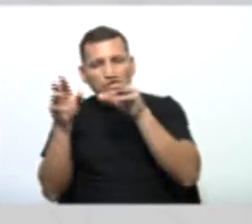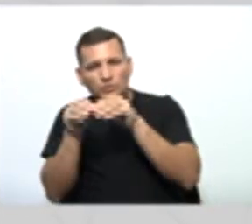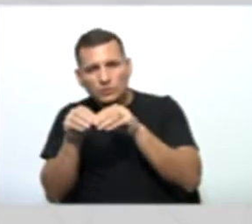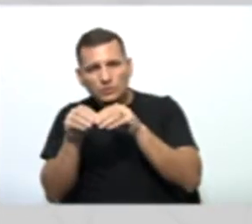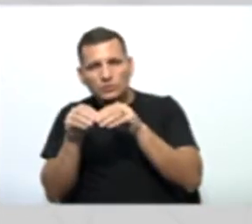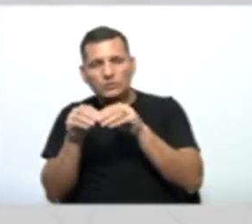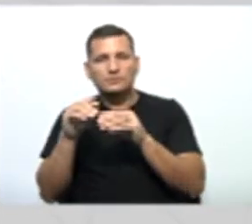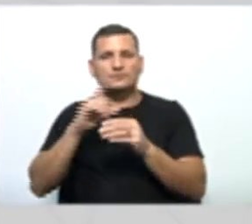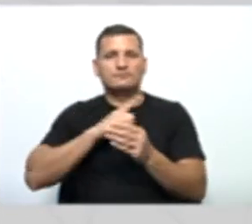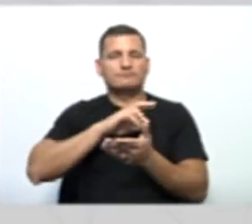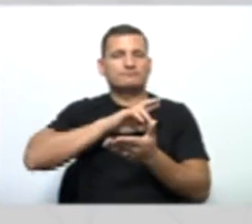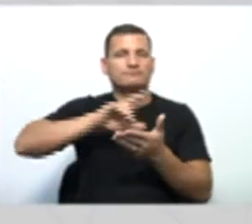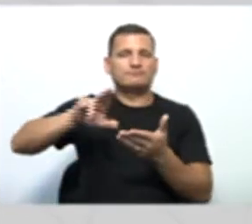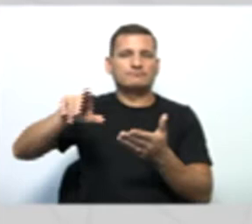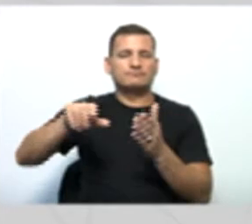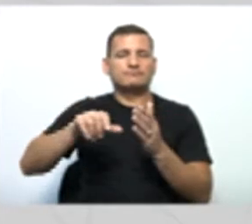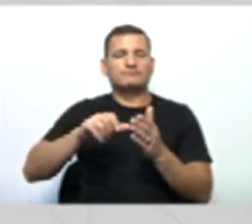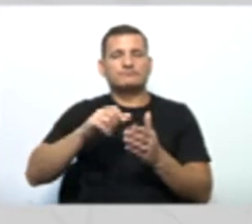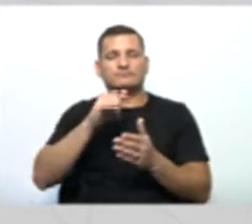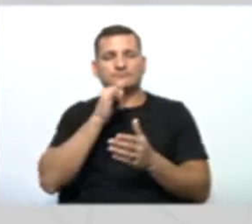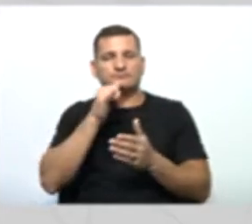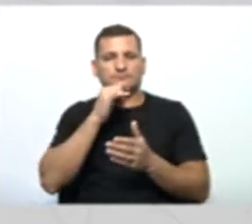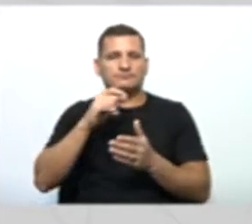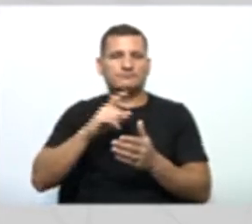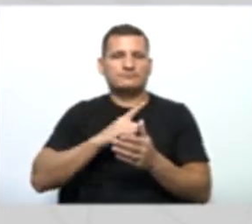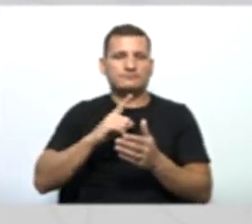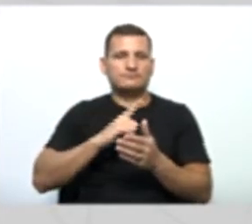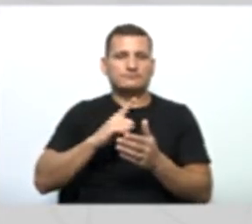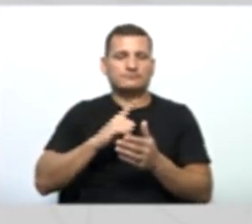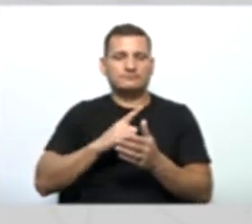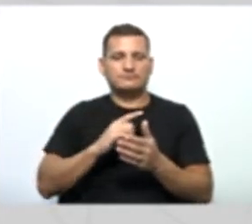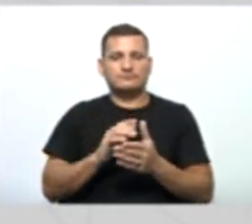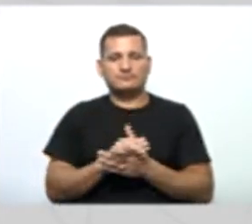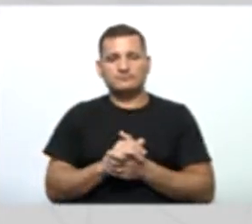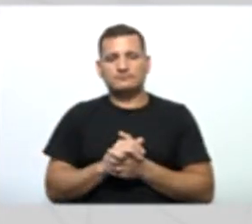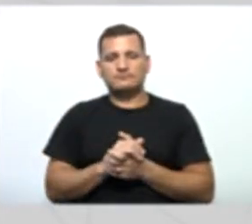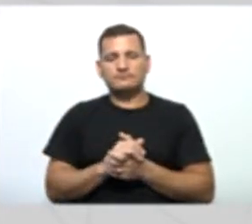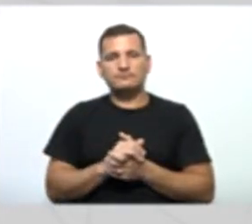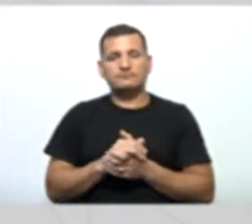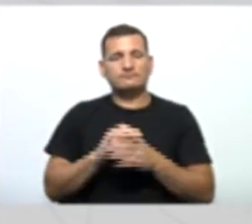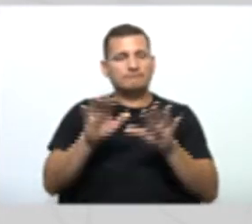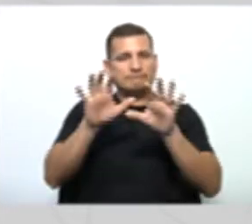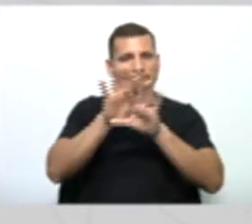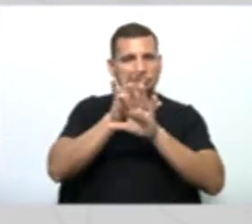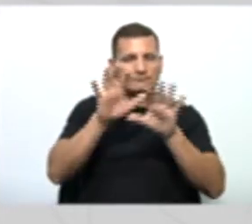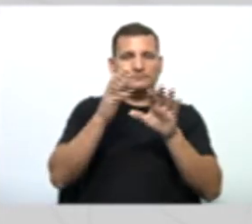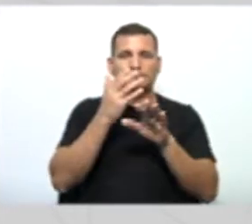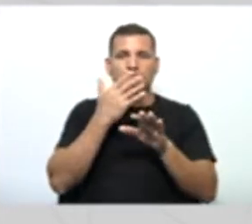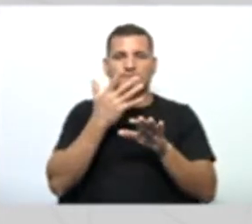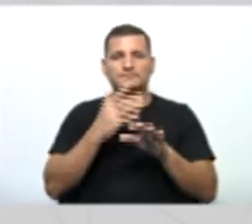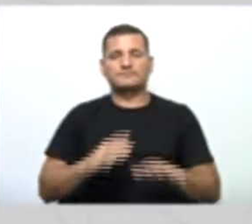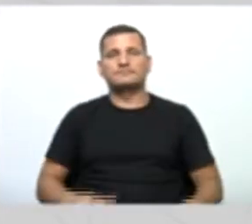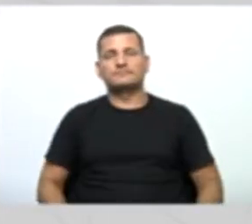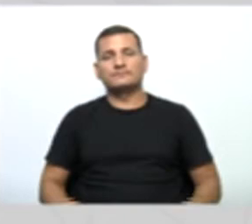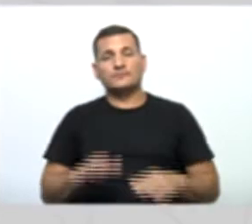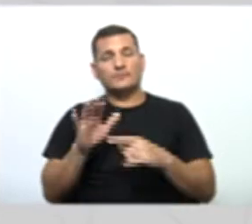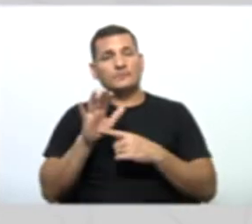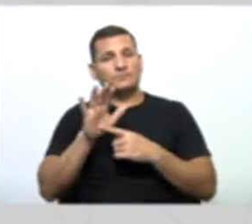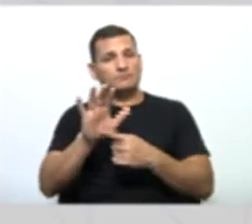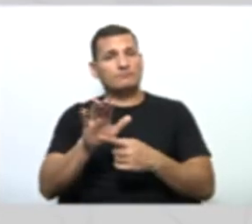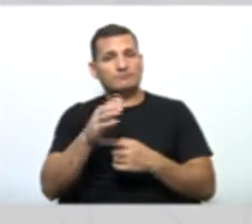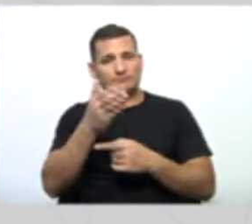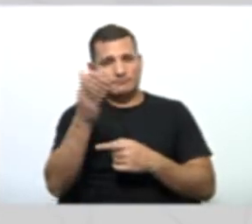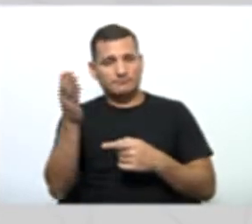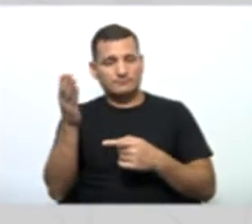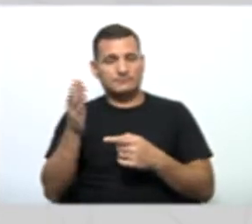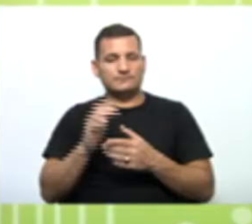são vários exemplos, né, Silmar, que a gente tem de contraste. Eu até mostro para vocês, antes de